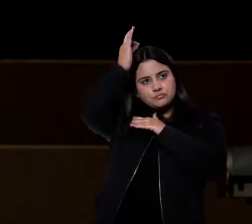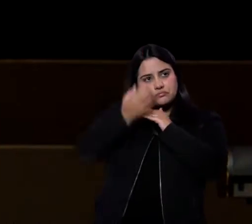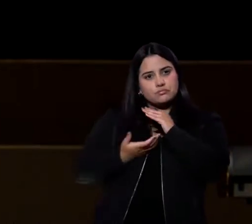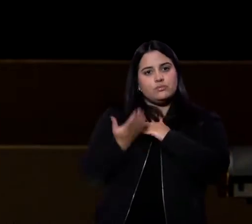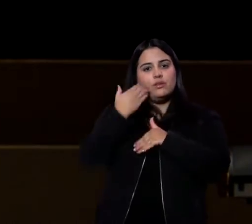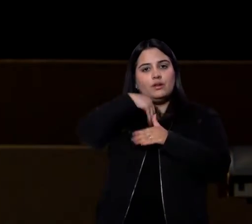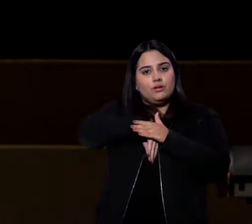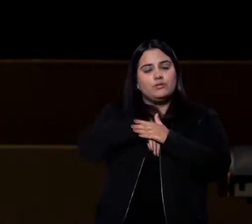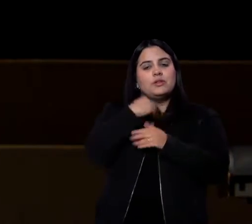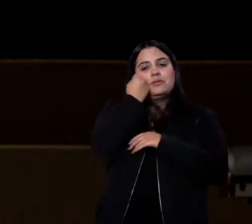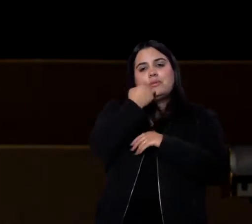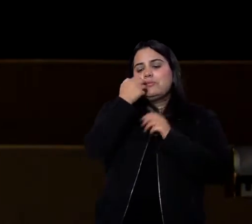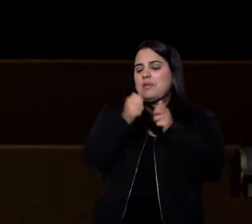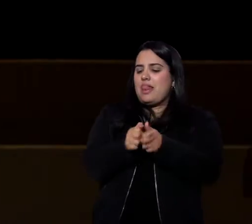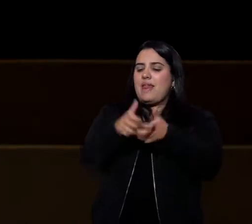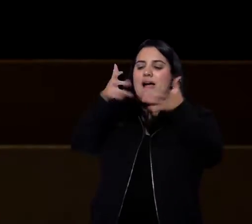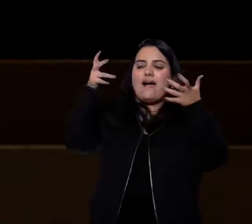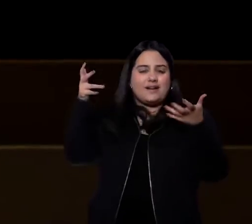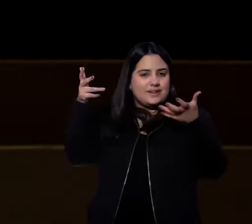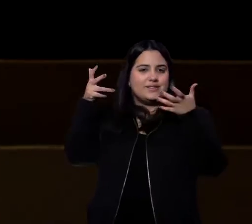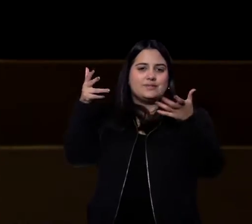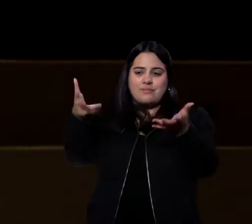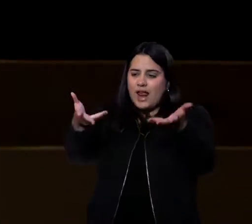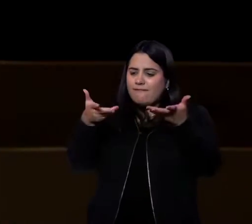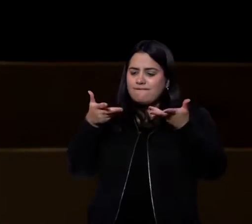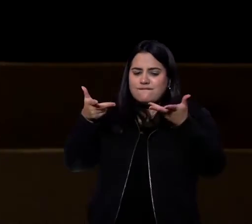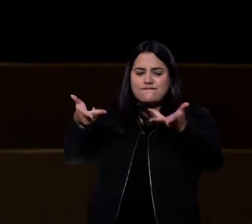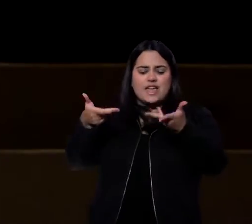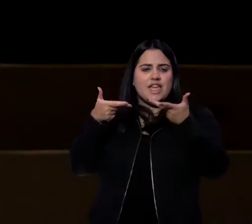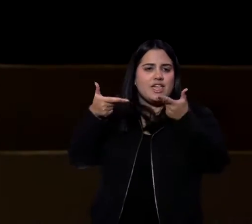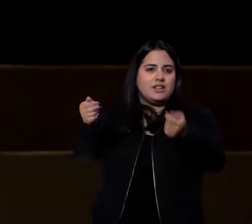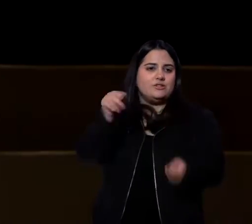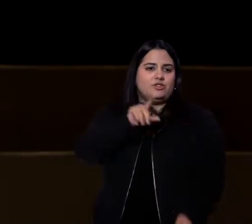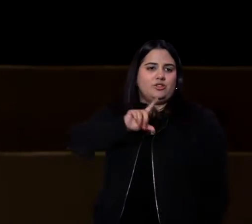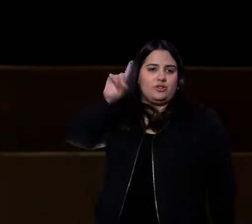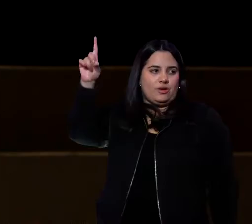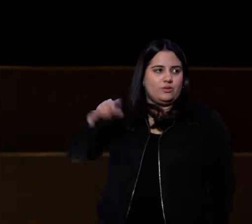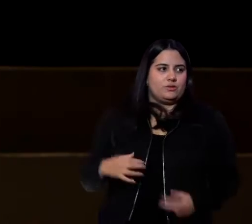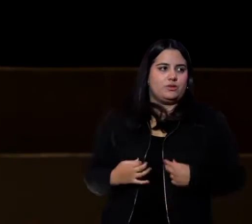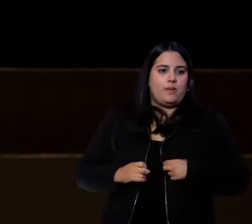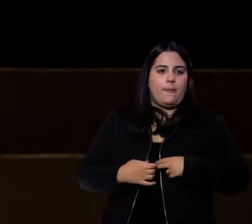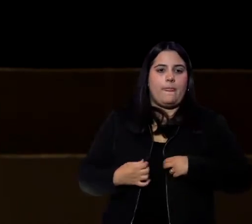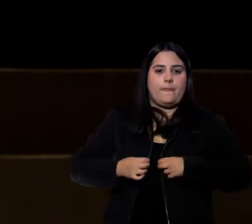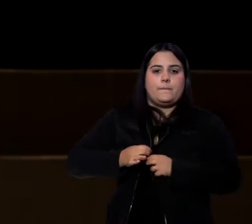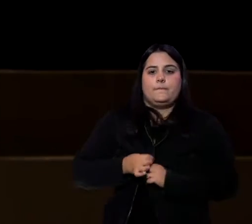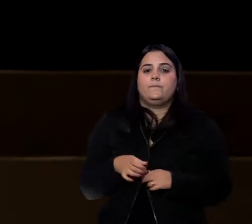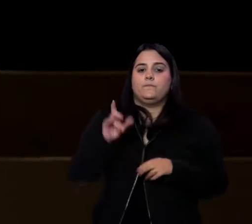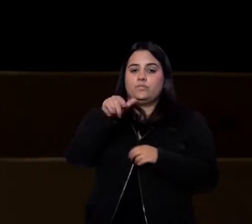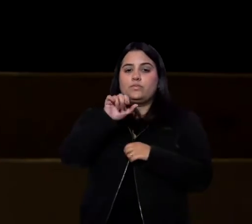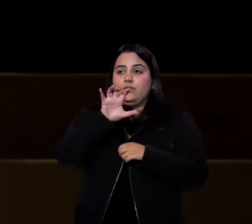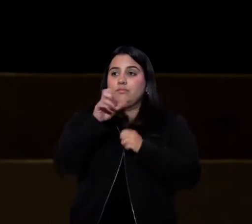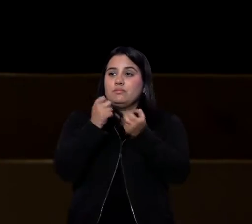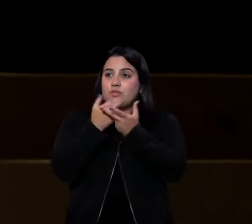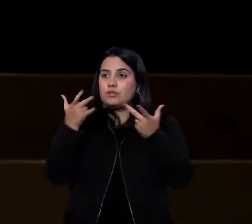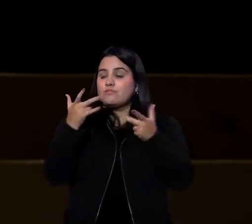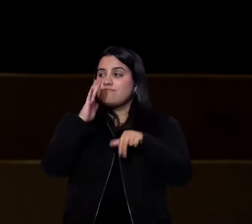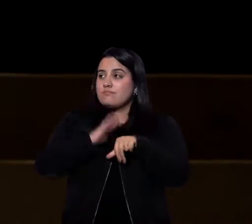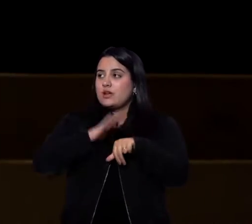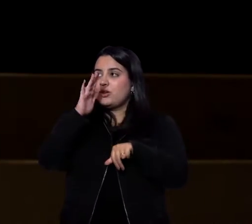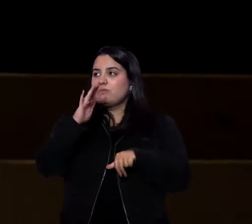vivemos milagres e as maravilhas de Deus. E é desse tipo de coisas maiores que eu estou falando.